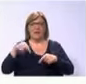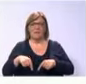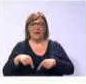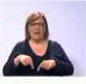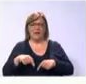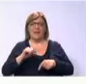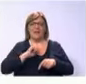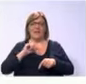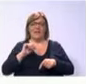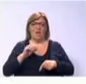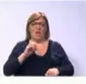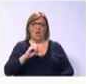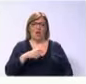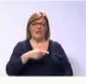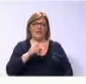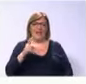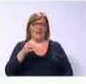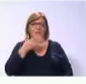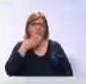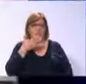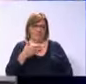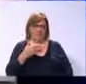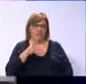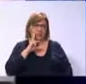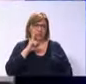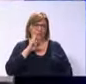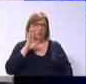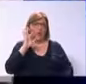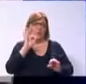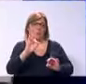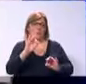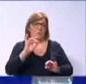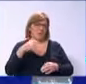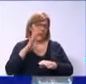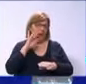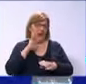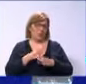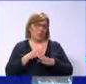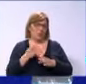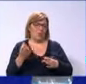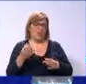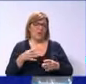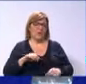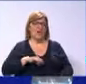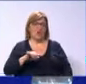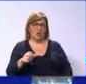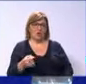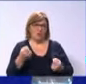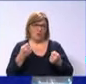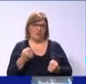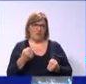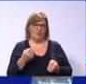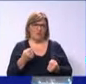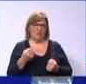do do otávio machado tem que pedir desculpa mas isso é normal josé nuno martins agora até com esterco forte